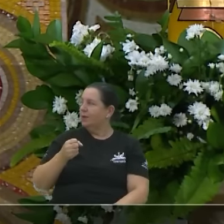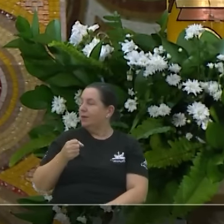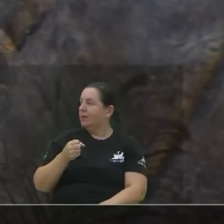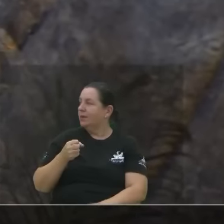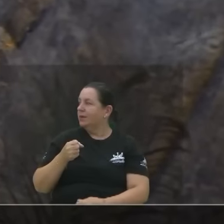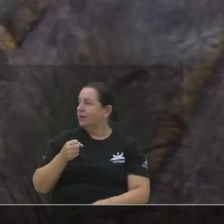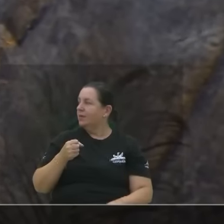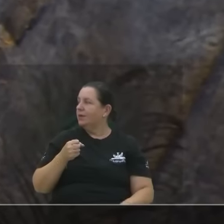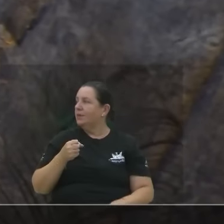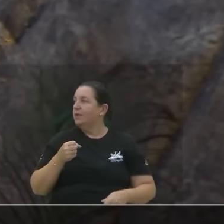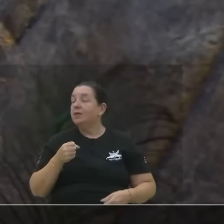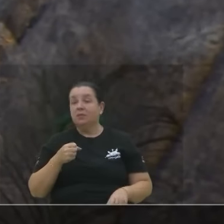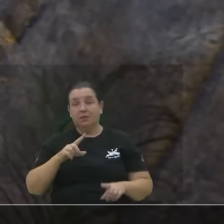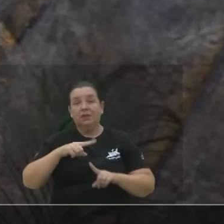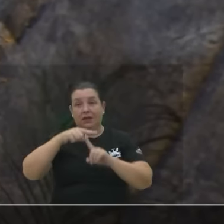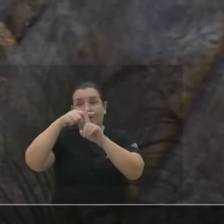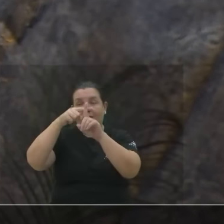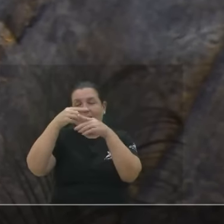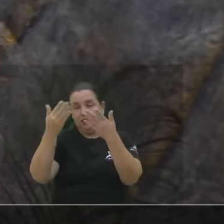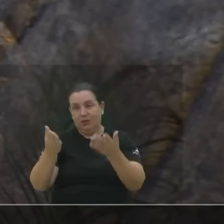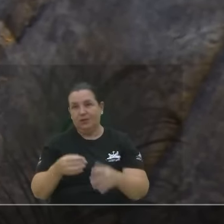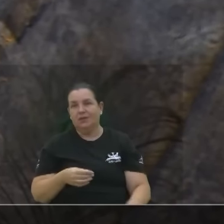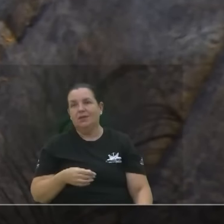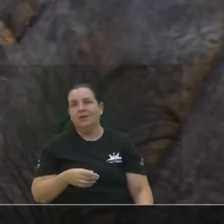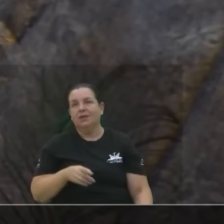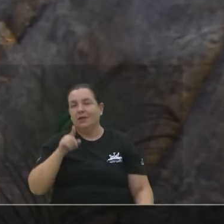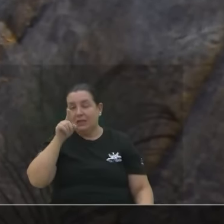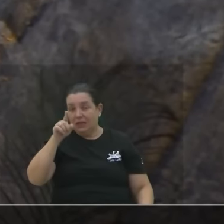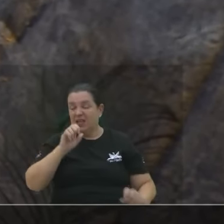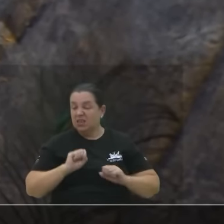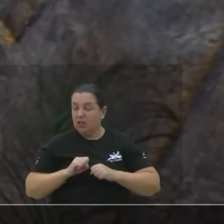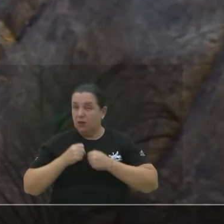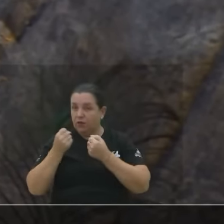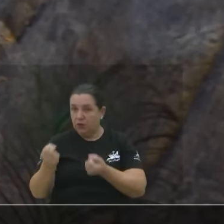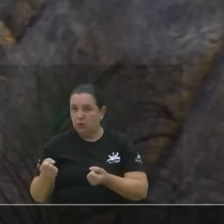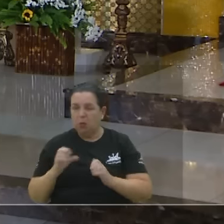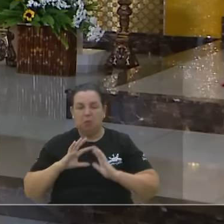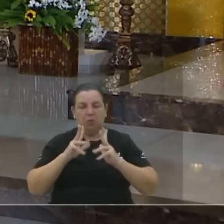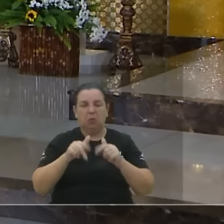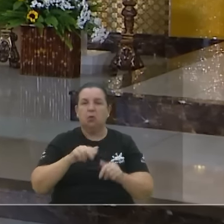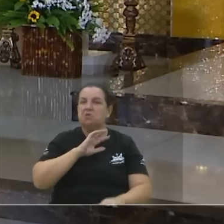Na cruz, ele enfrentou leopardo,